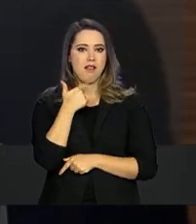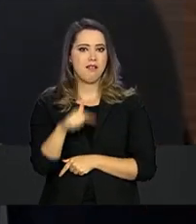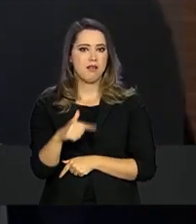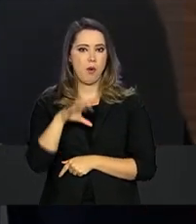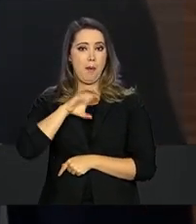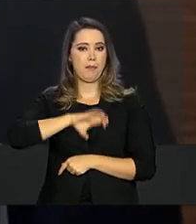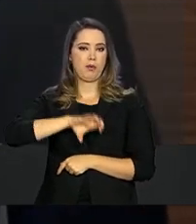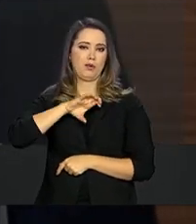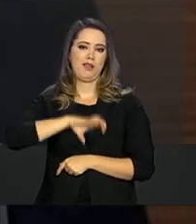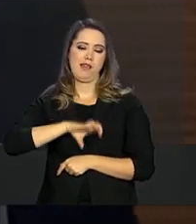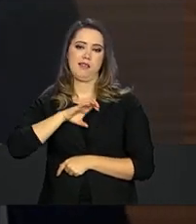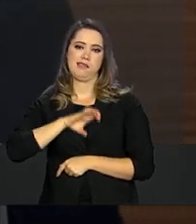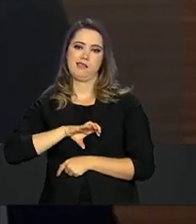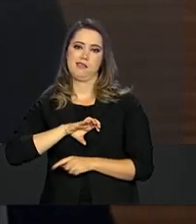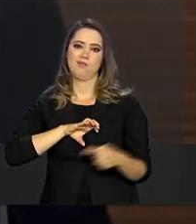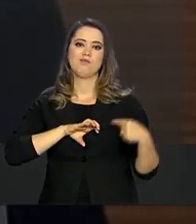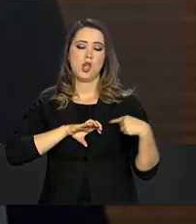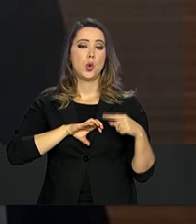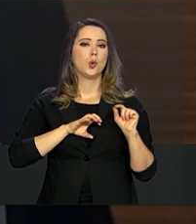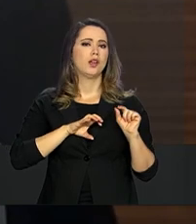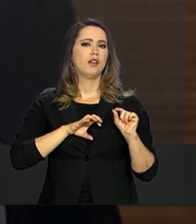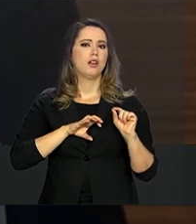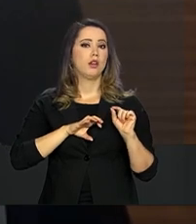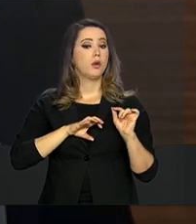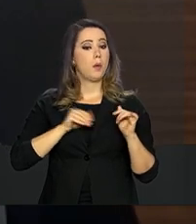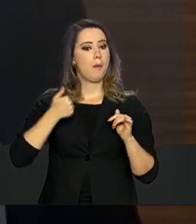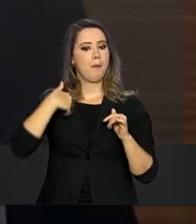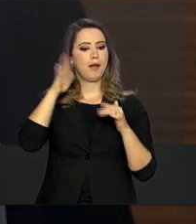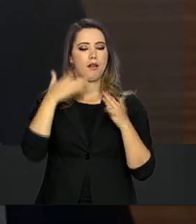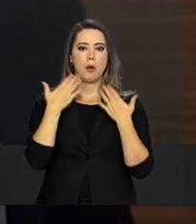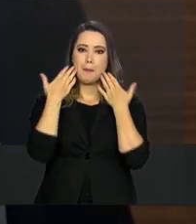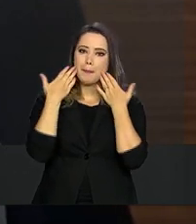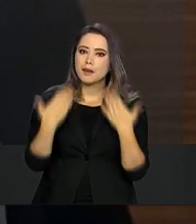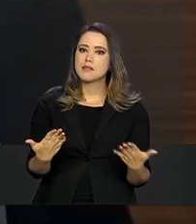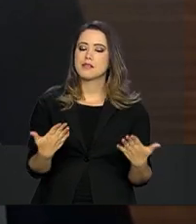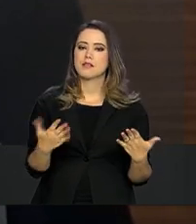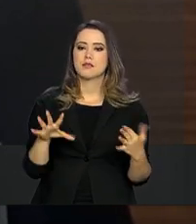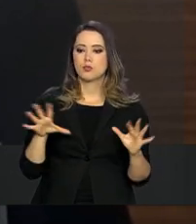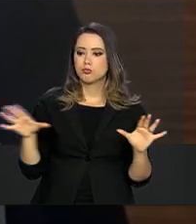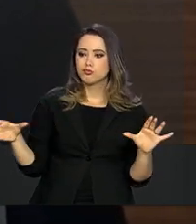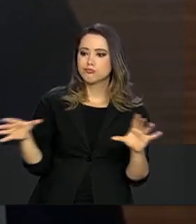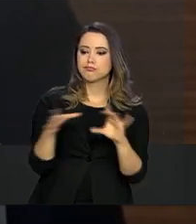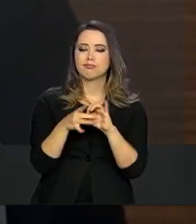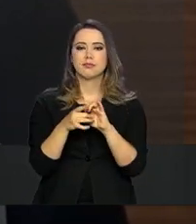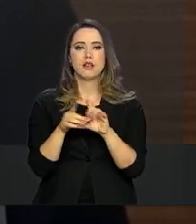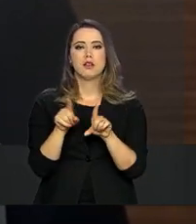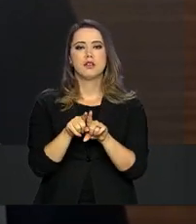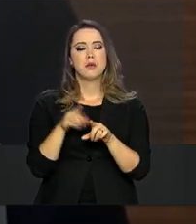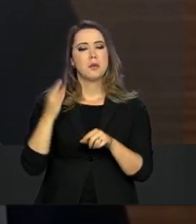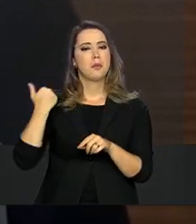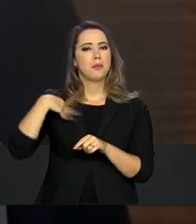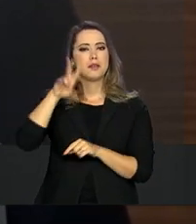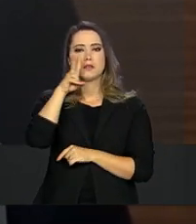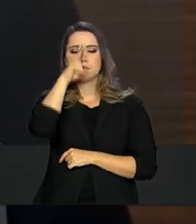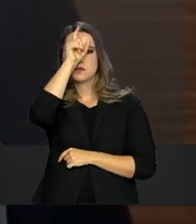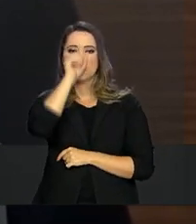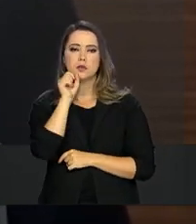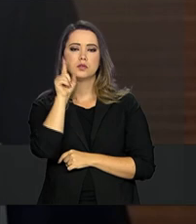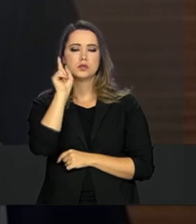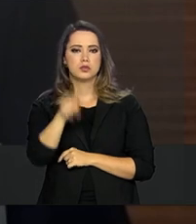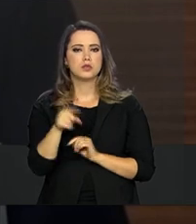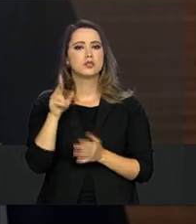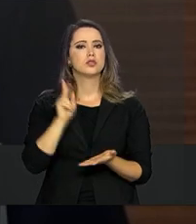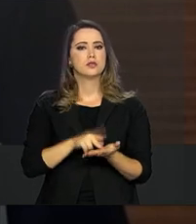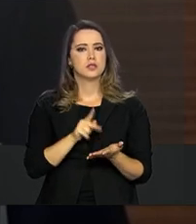sua o seu maior veículo de expressão e naturalmente seu meio mais sólido de de